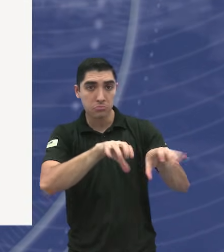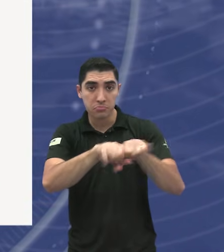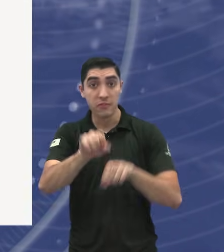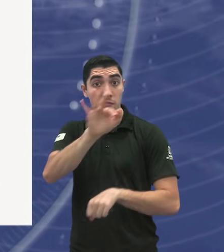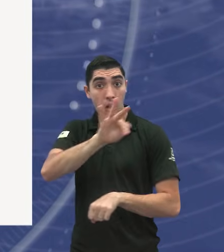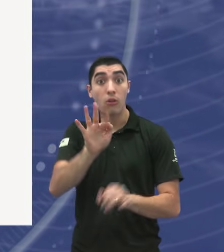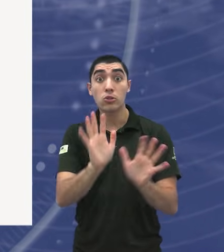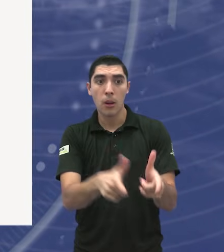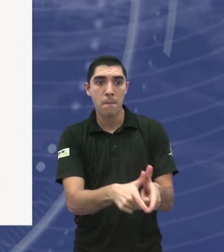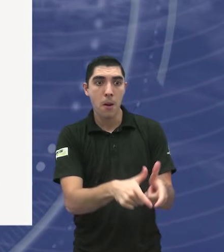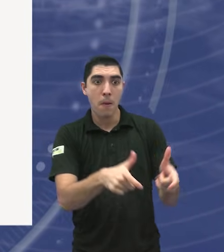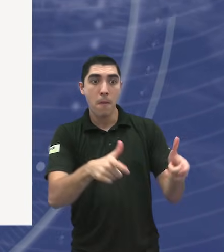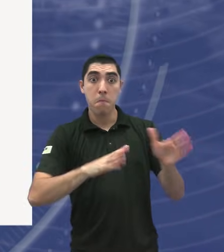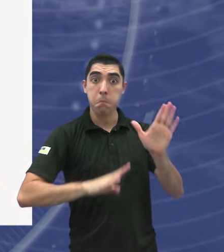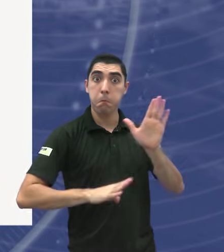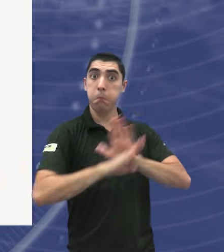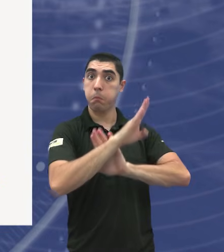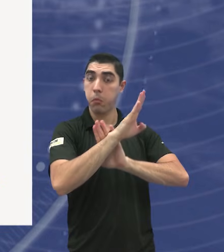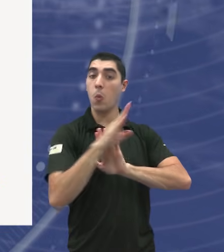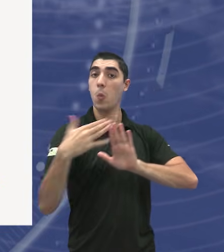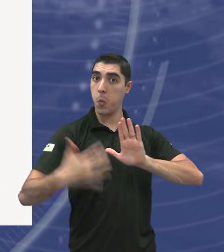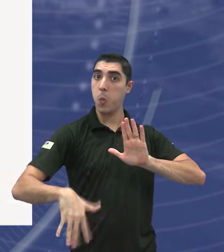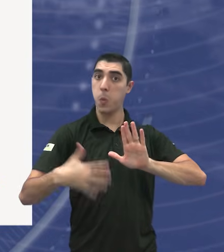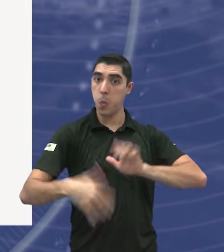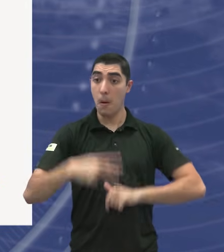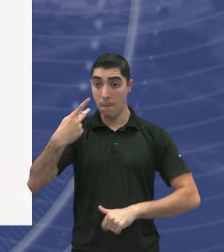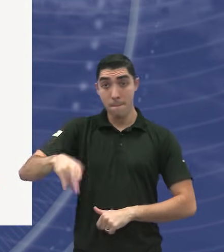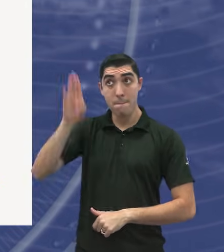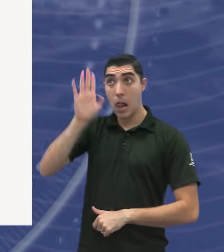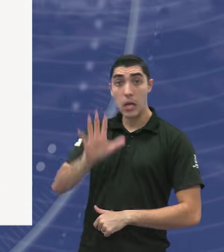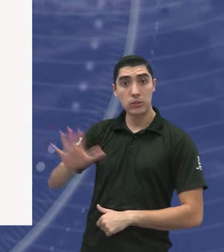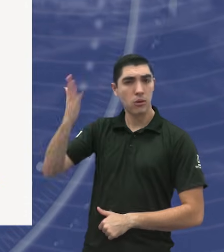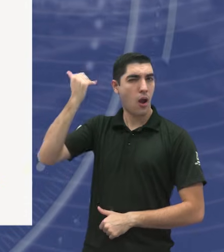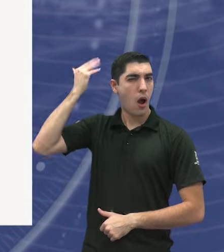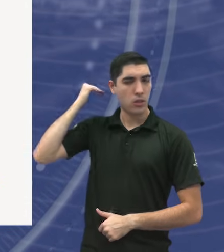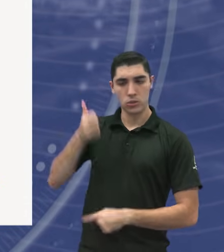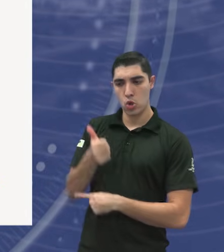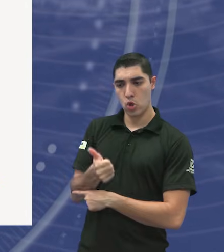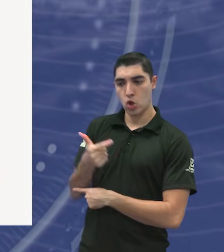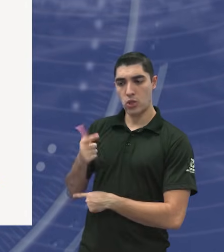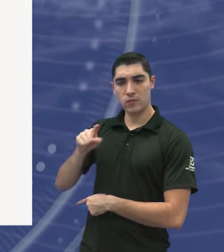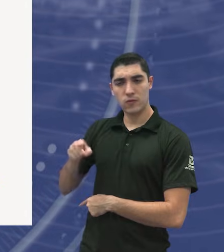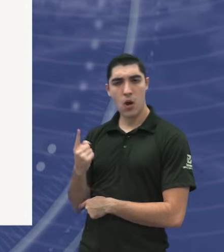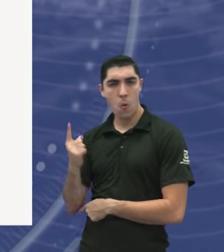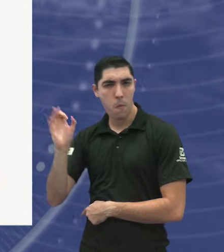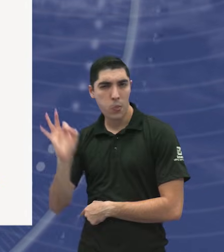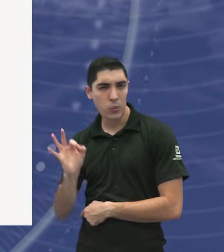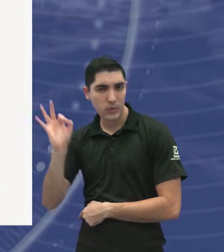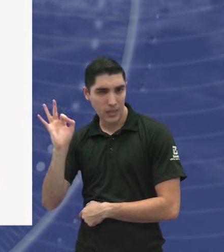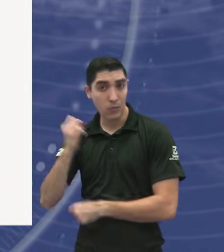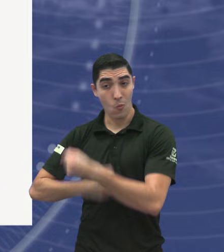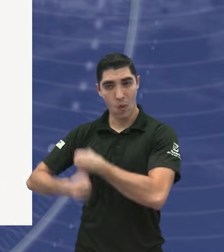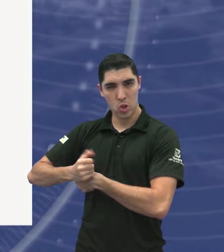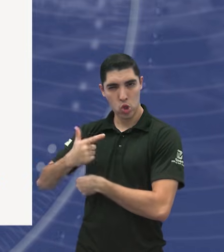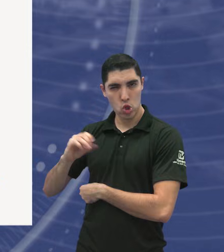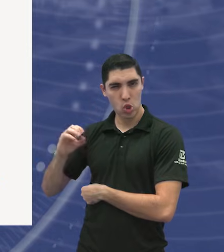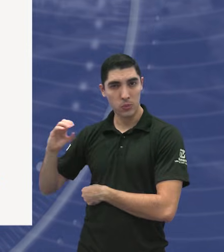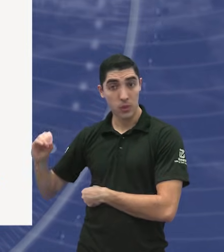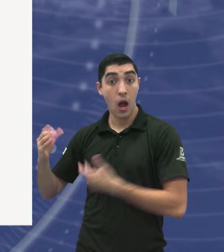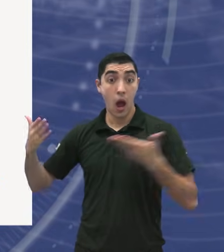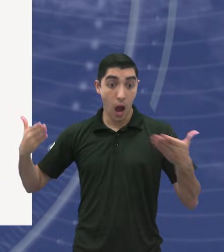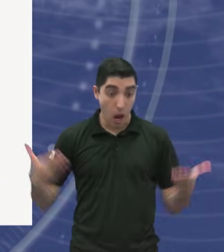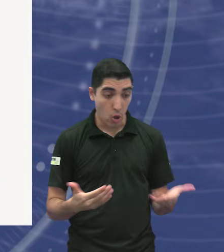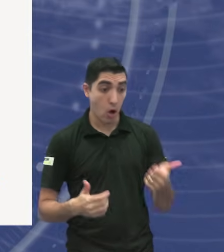superior cresceu de forma expressiva no Brasil. Passou de 2,1% no ano 2000